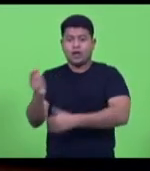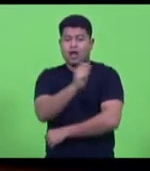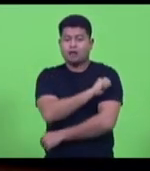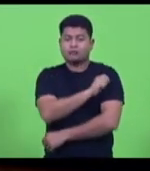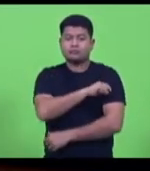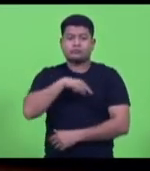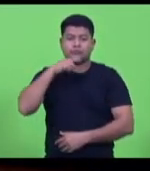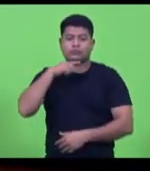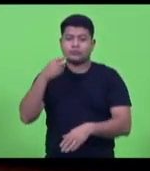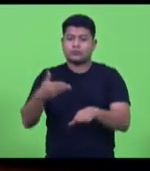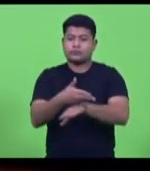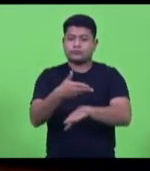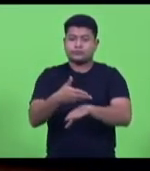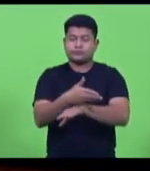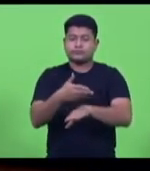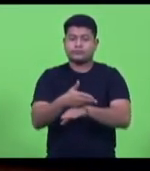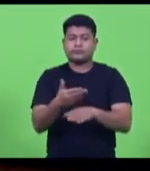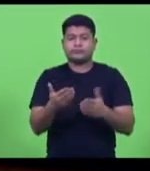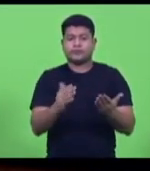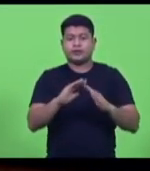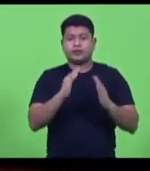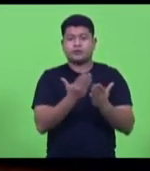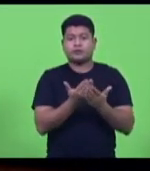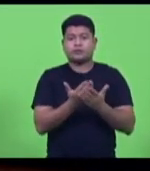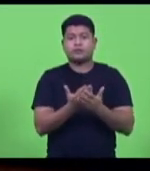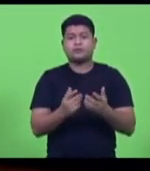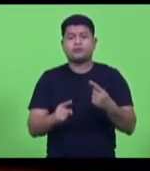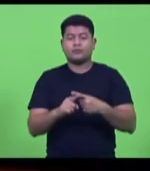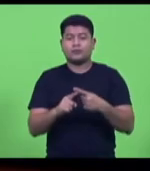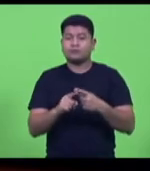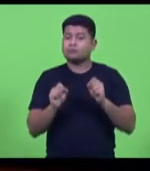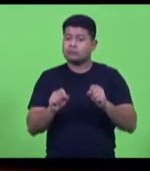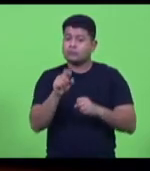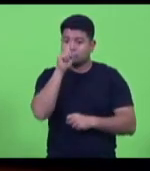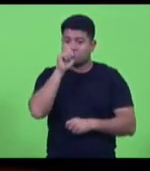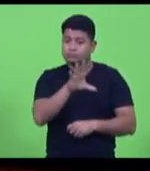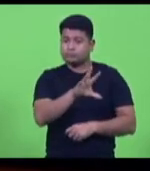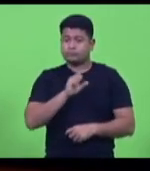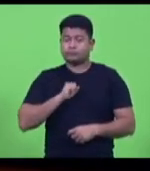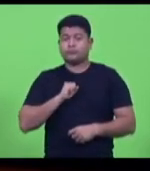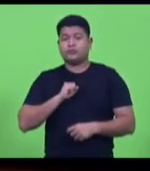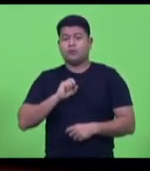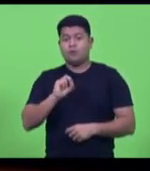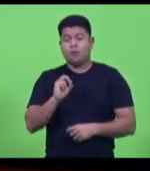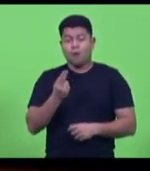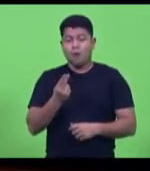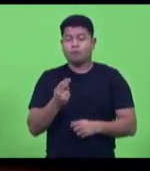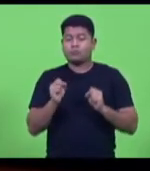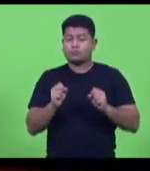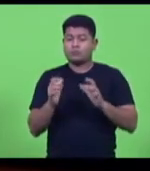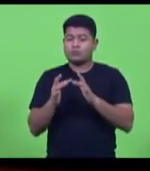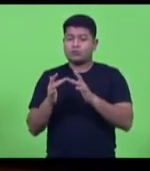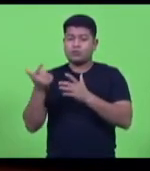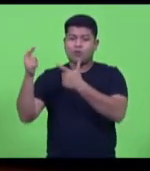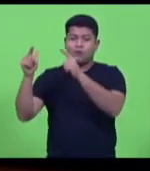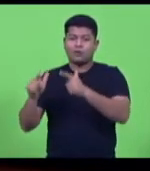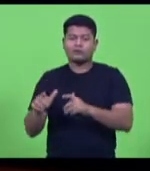de frequentar a unidade escolar por conta de risco de contaminação direta ou indireta, de acordo